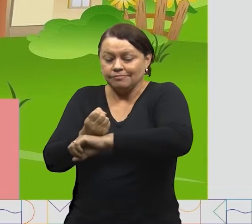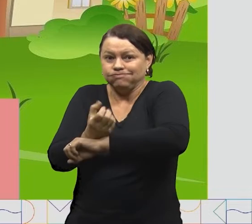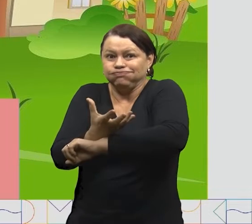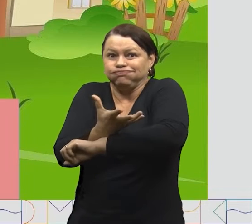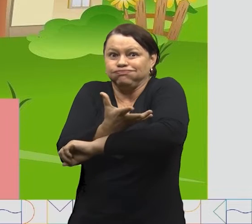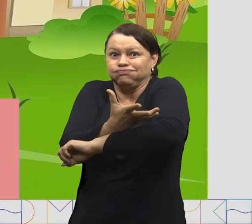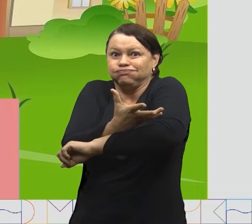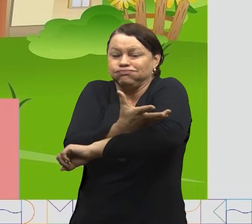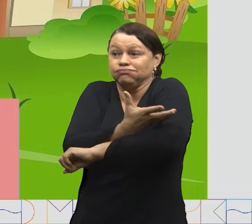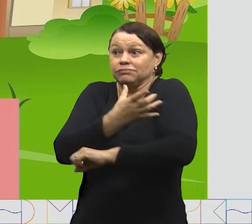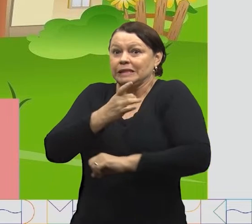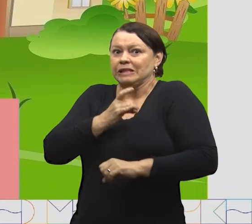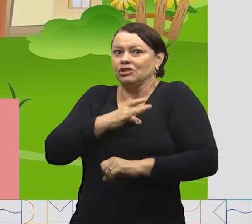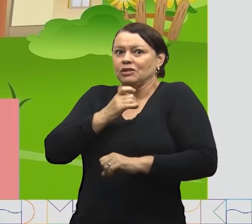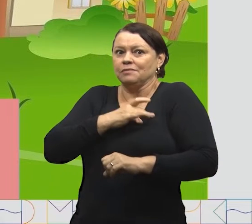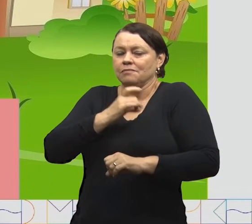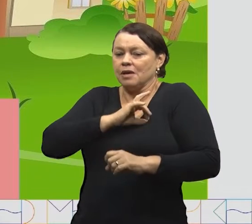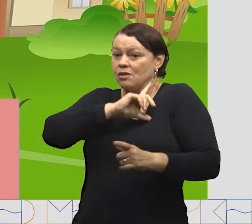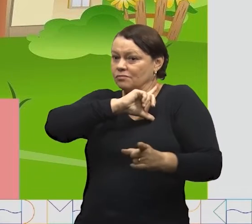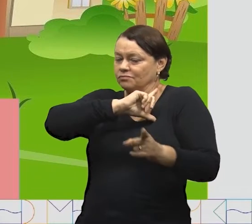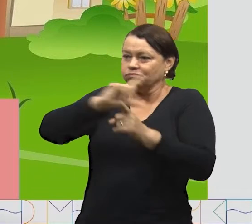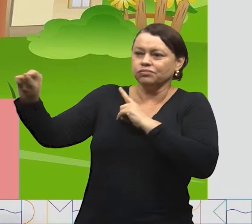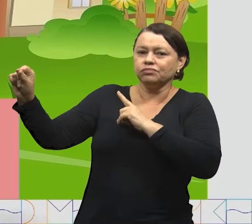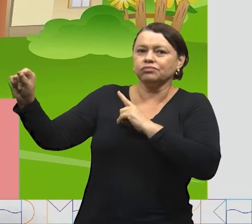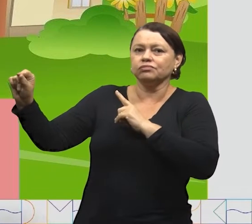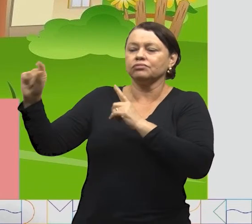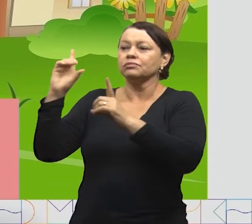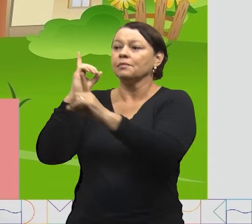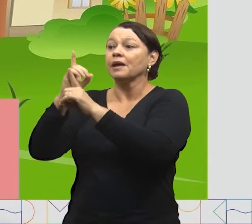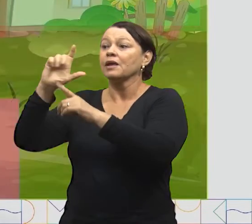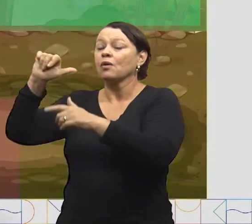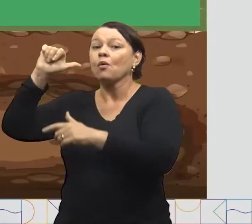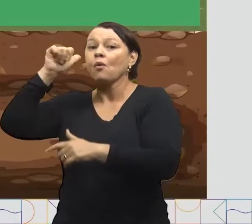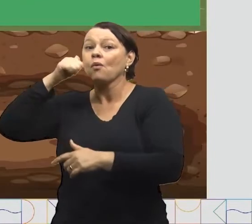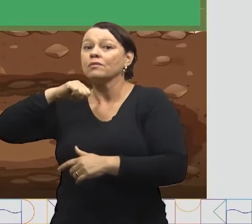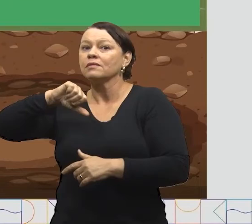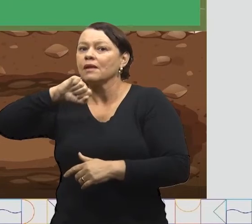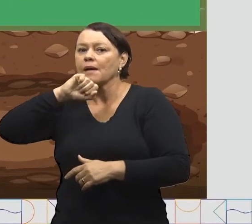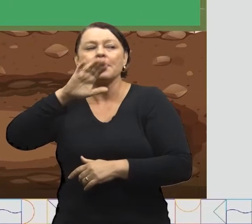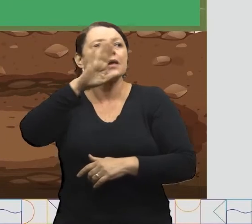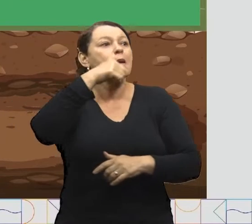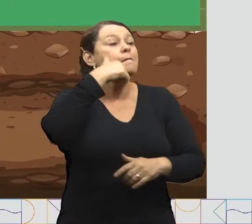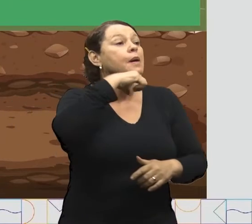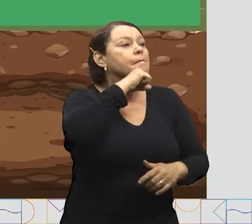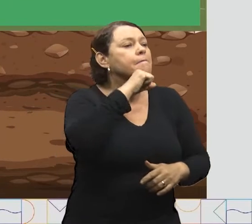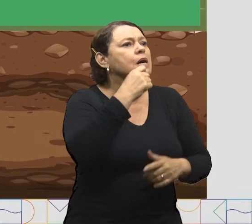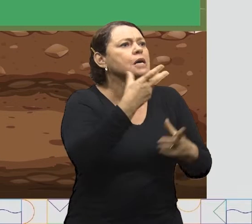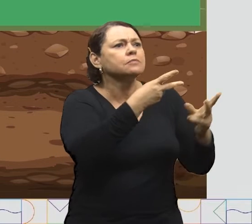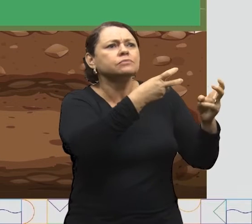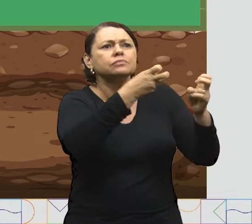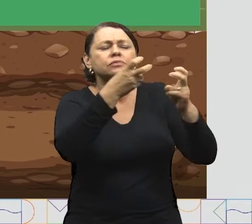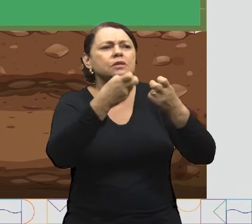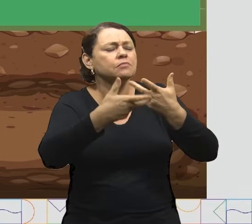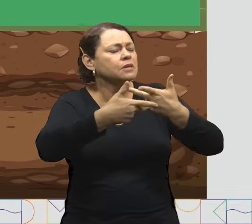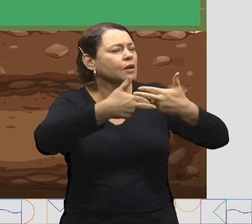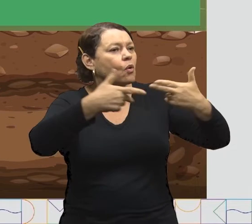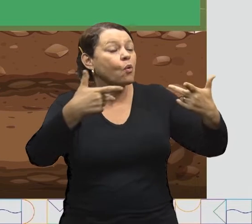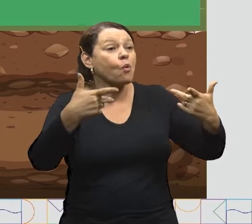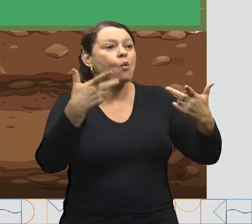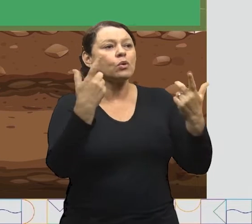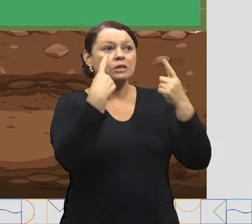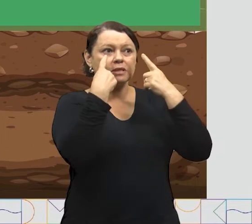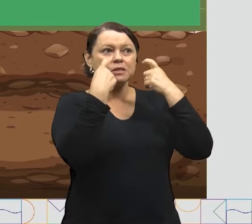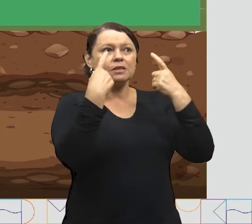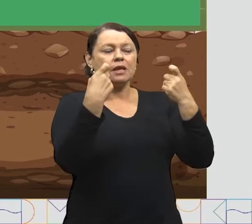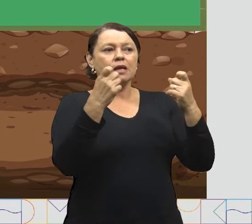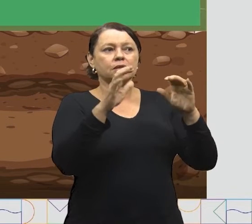um raio para a toca. Lá contou à mãe as aventuras do passeio. Observei muita coisa interessante, disse ele, mas